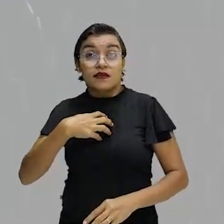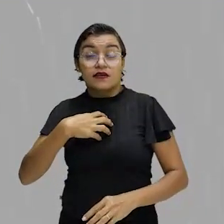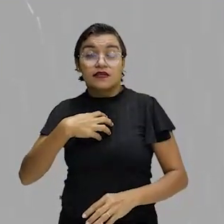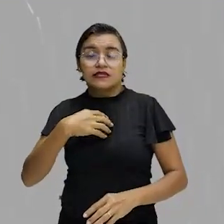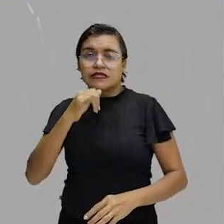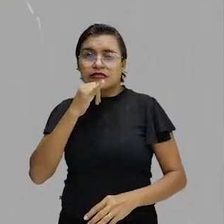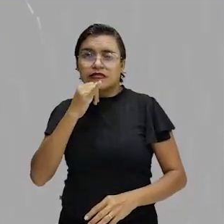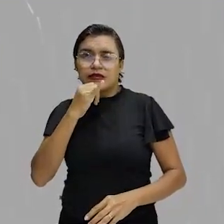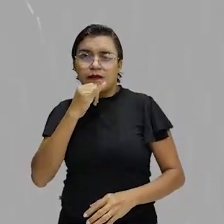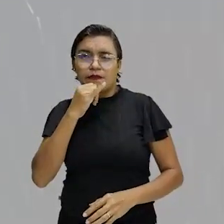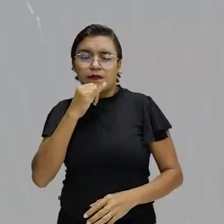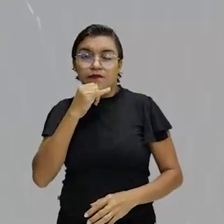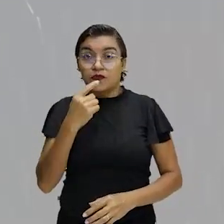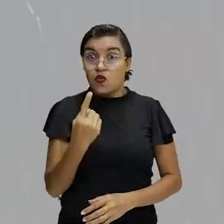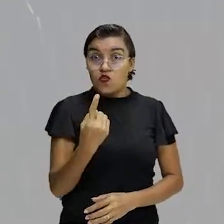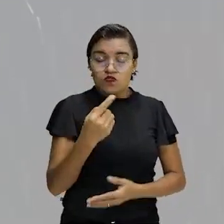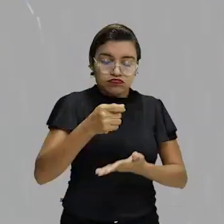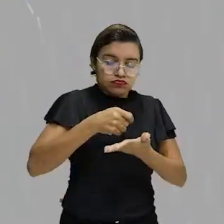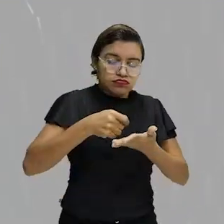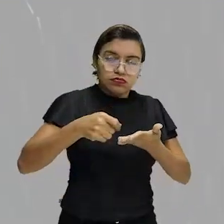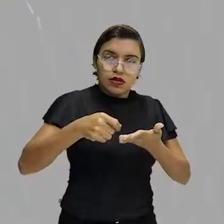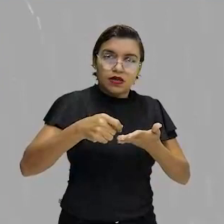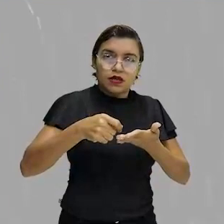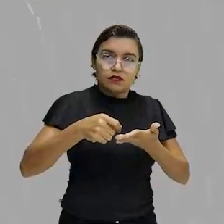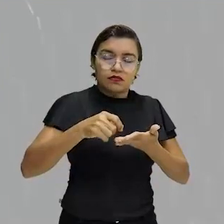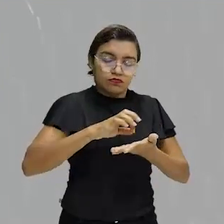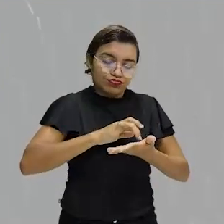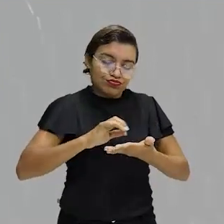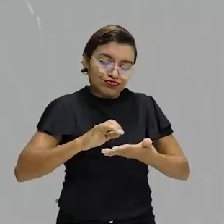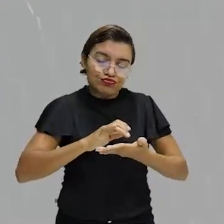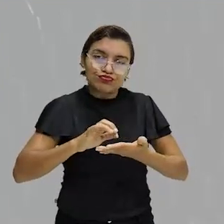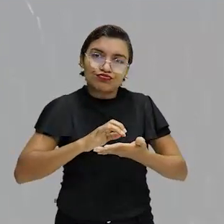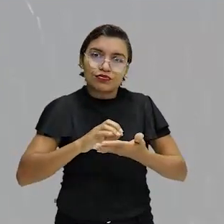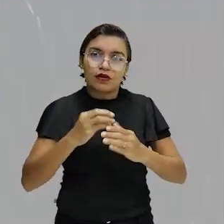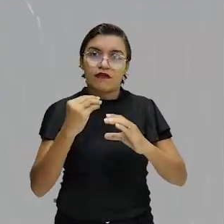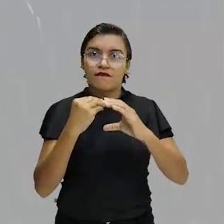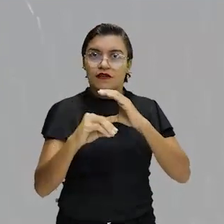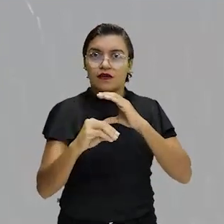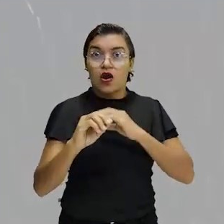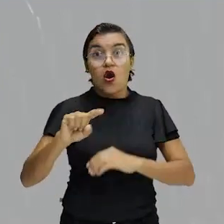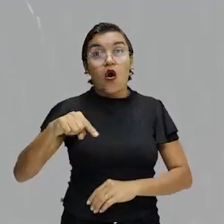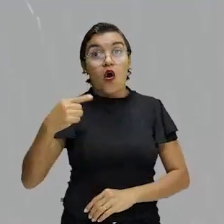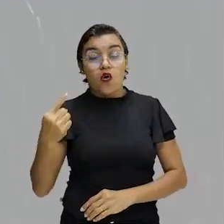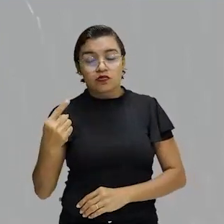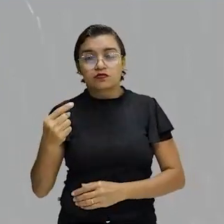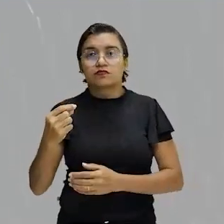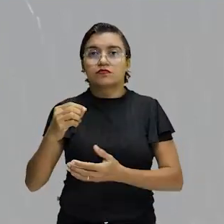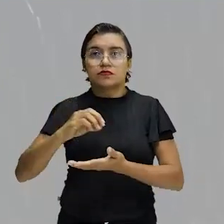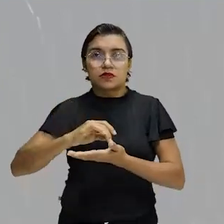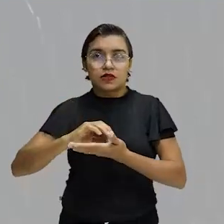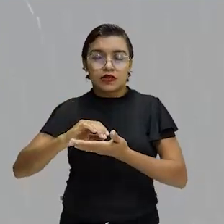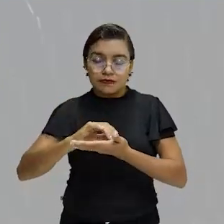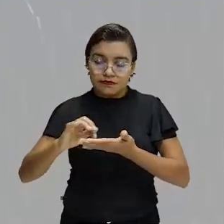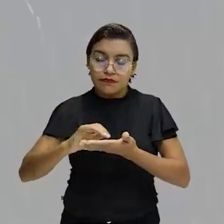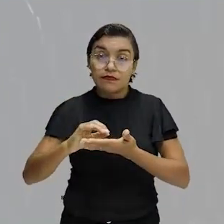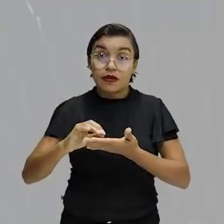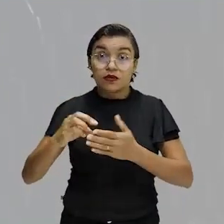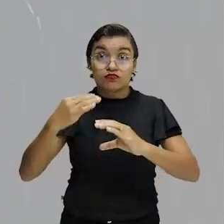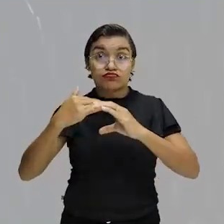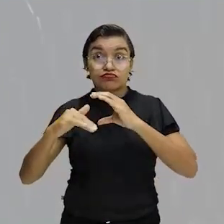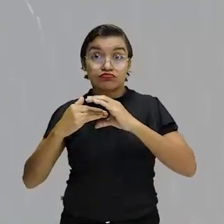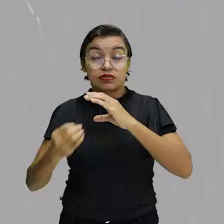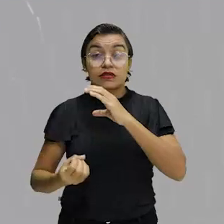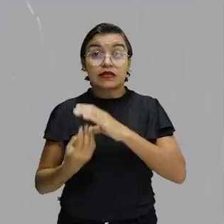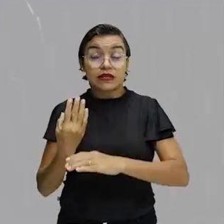e-mails separados. Então, você tem várias perguntas, vários questionamentos, e você vai enviar um e-mail com todos